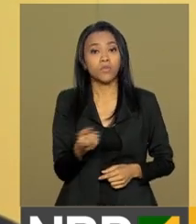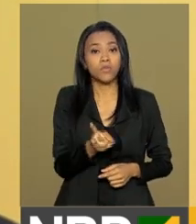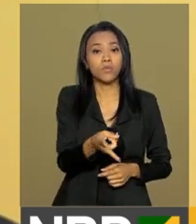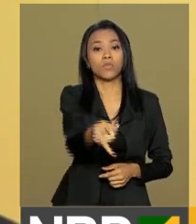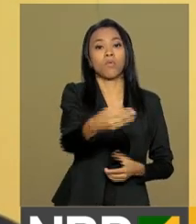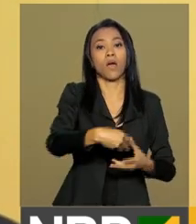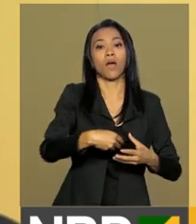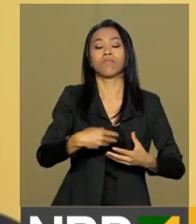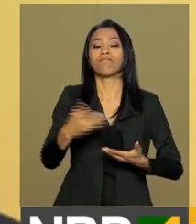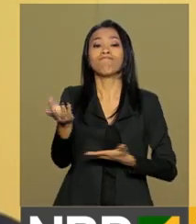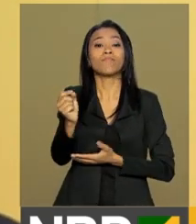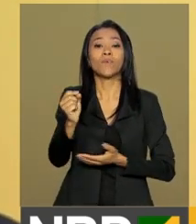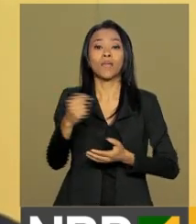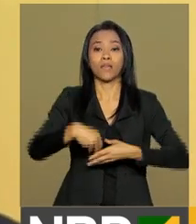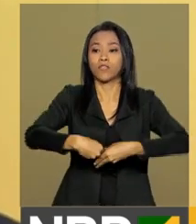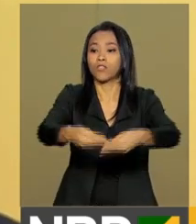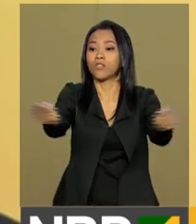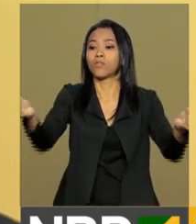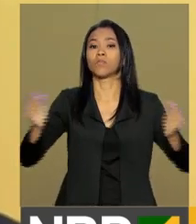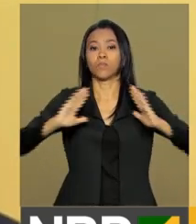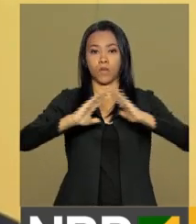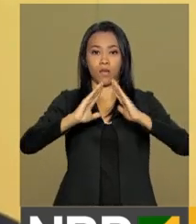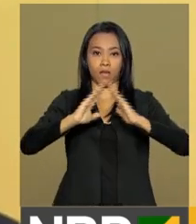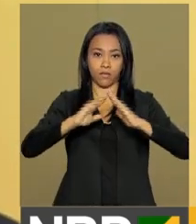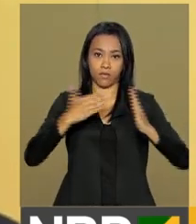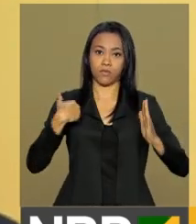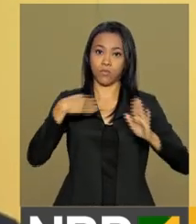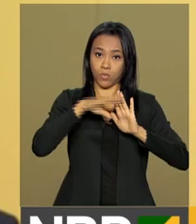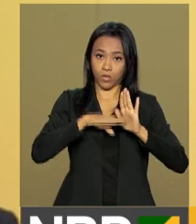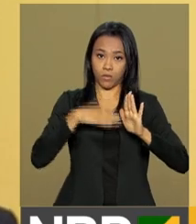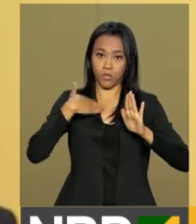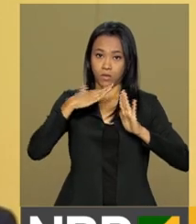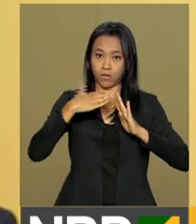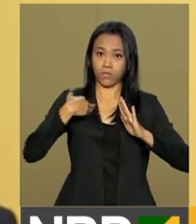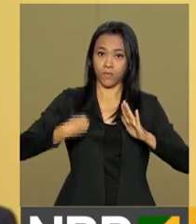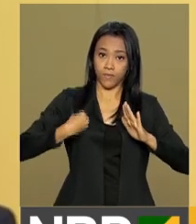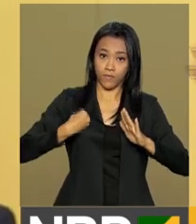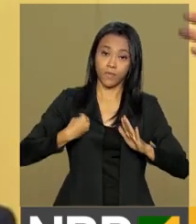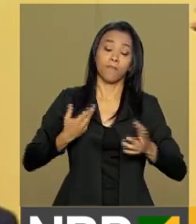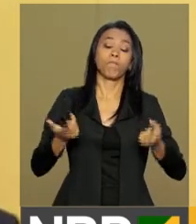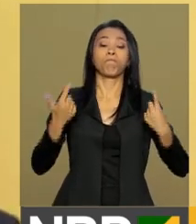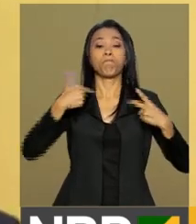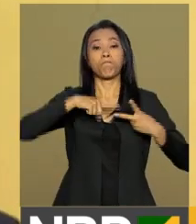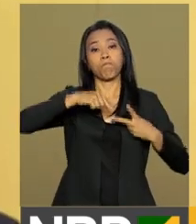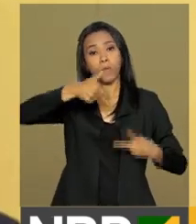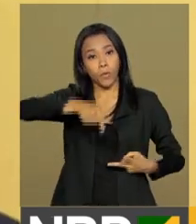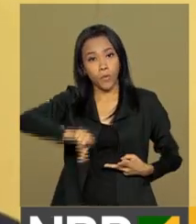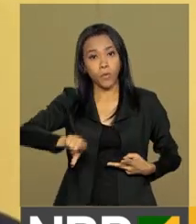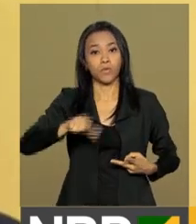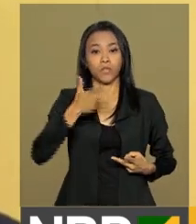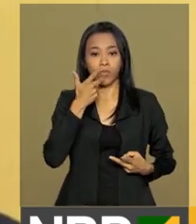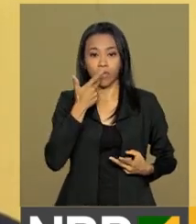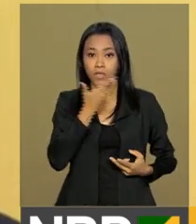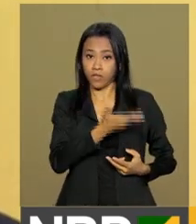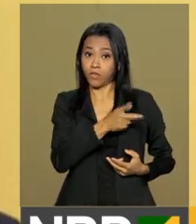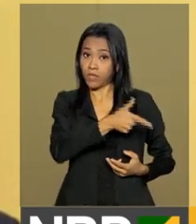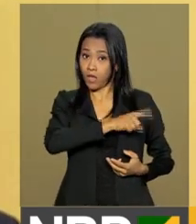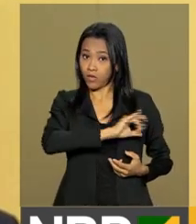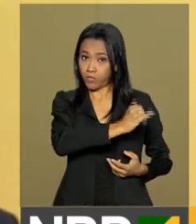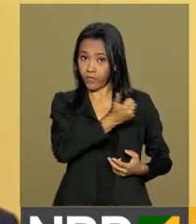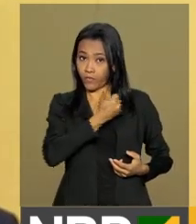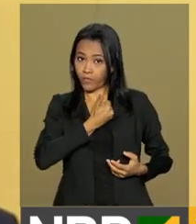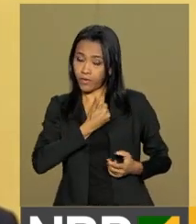do Minha Casa Minha Vida. Mas no Programa Nacional de Habitação Rural, eu até quero dizer, viu, Baldi, você tinha me falado